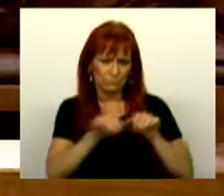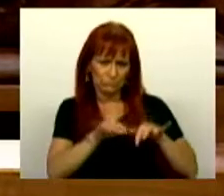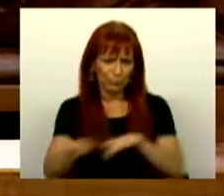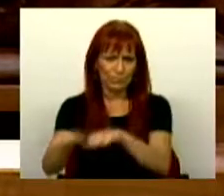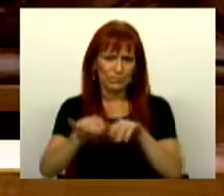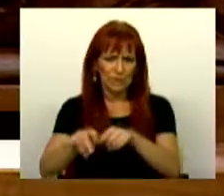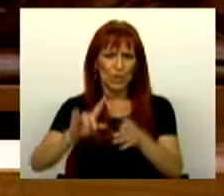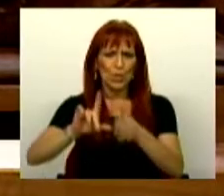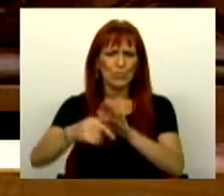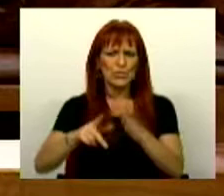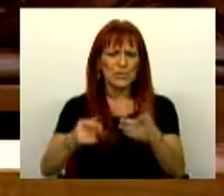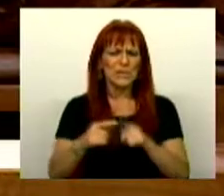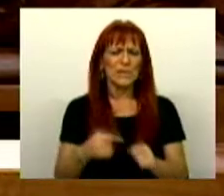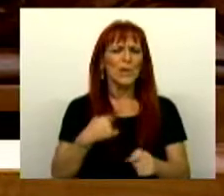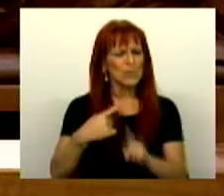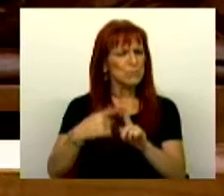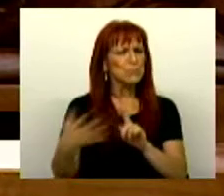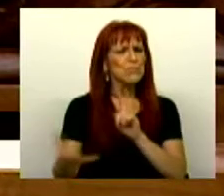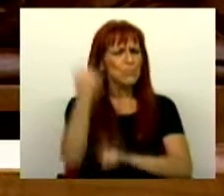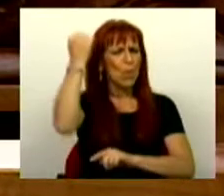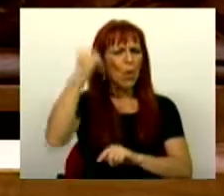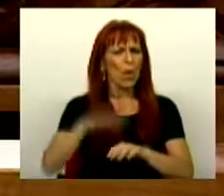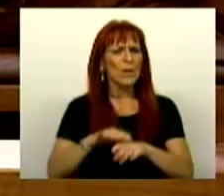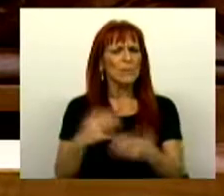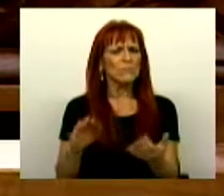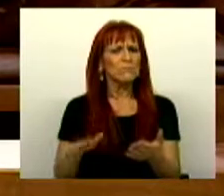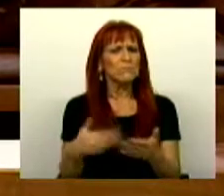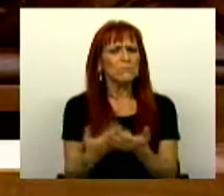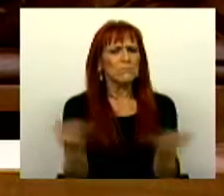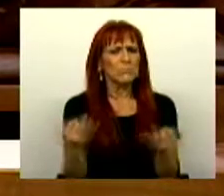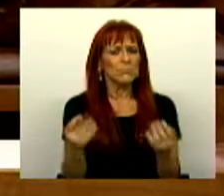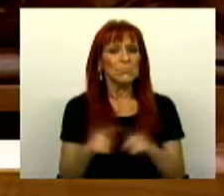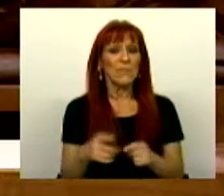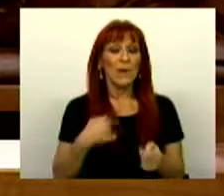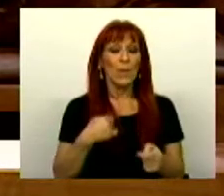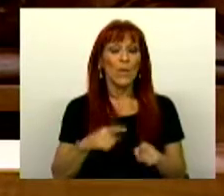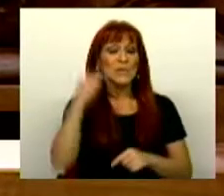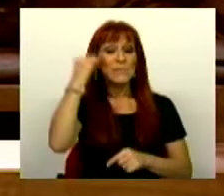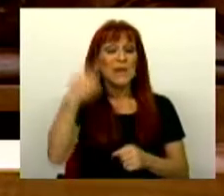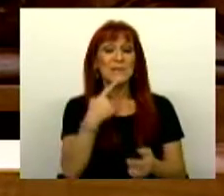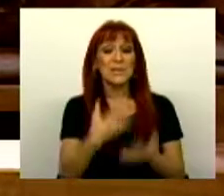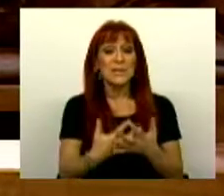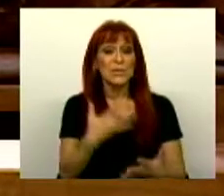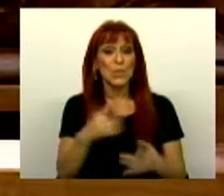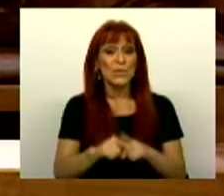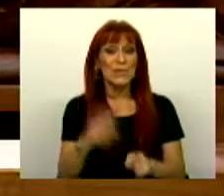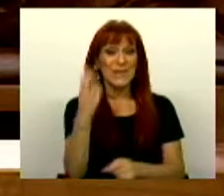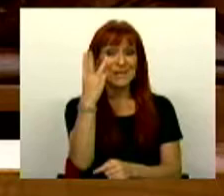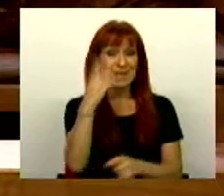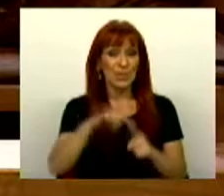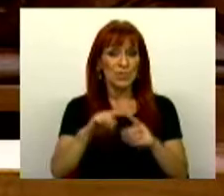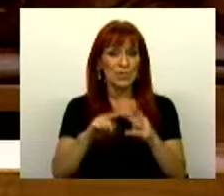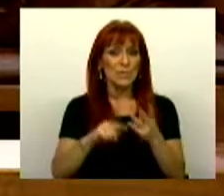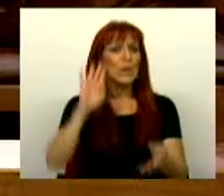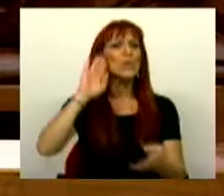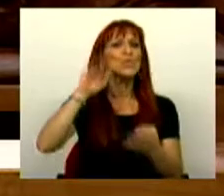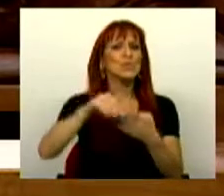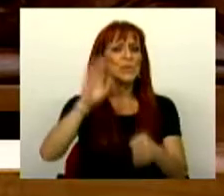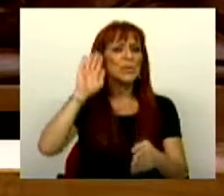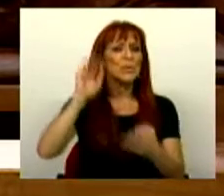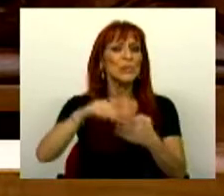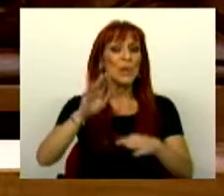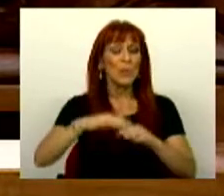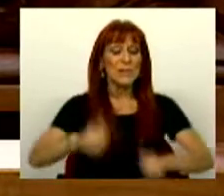de projetos e fomos bem-sucedidos com essas candidaturas. Quero, em particular, sublinhar os três elementos que resultaram